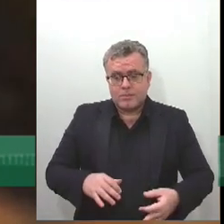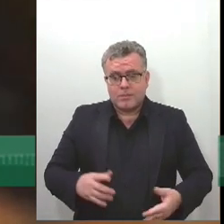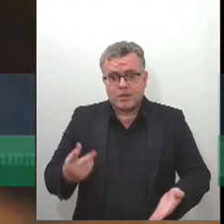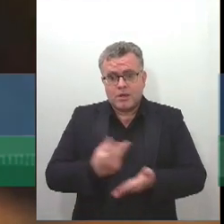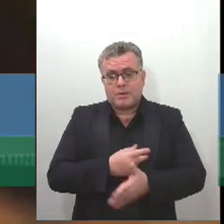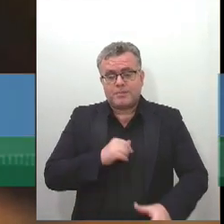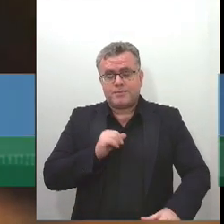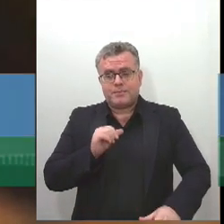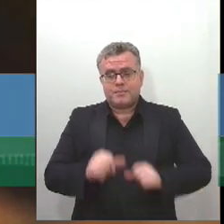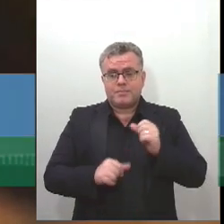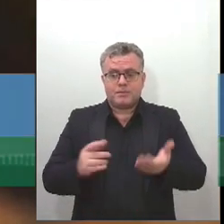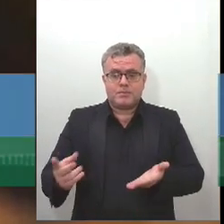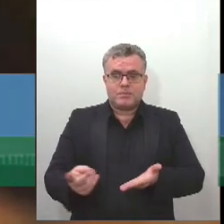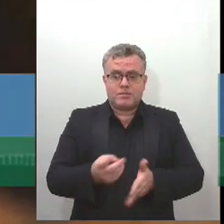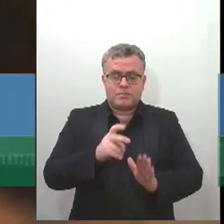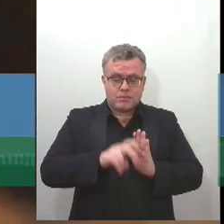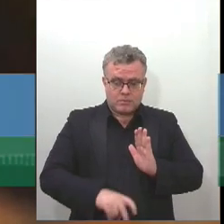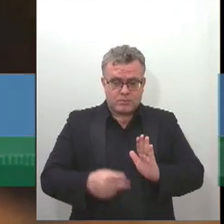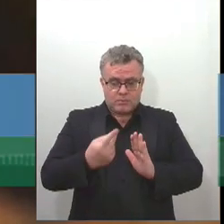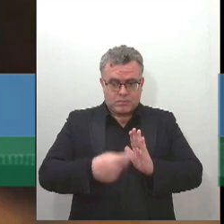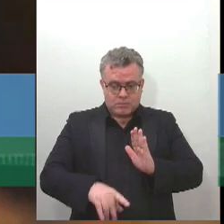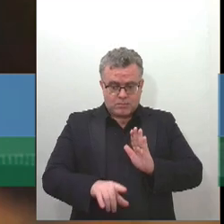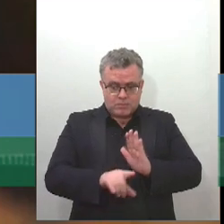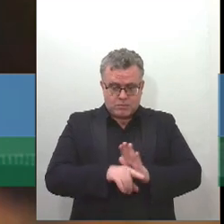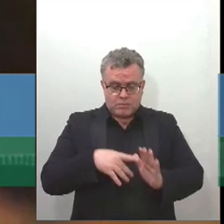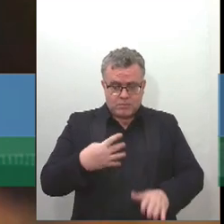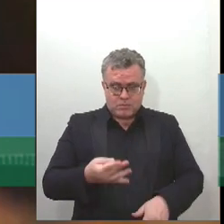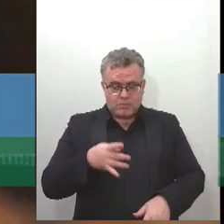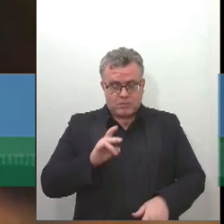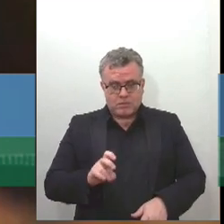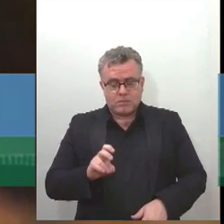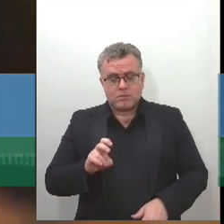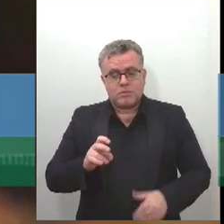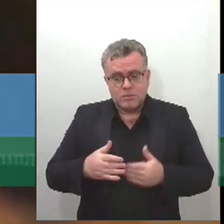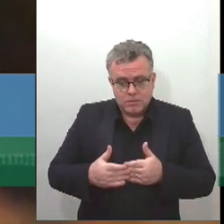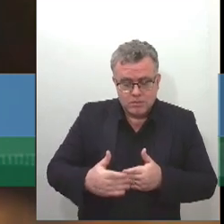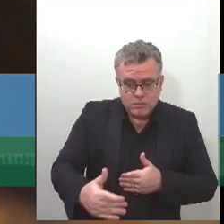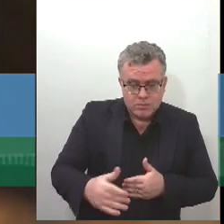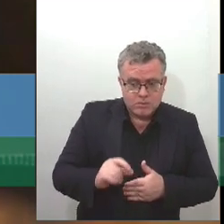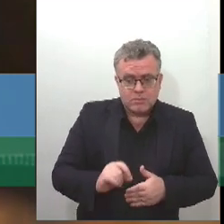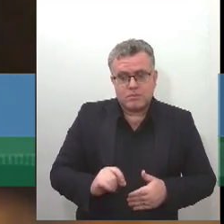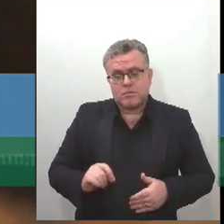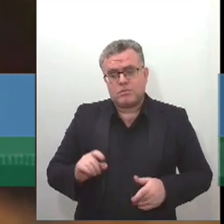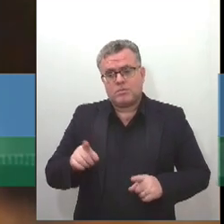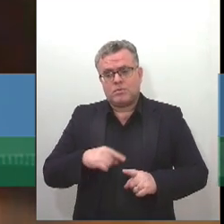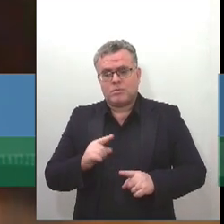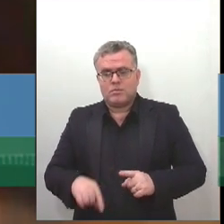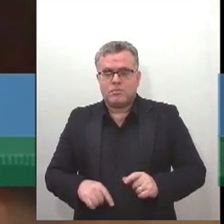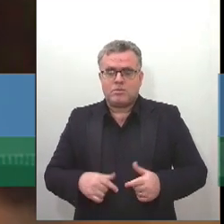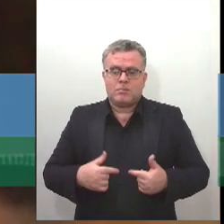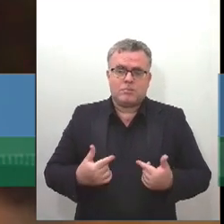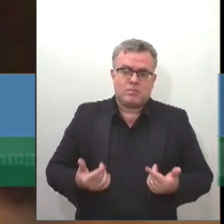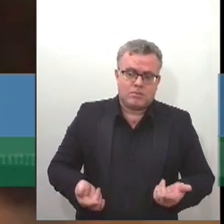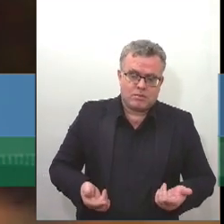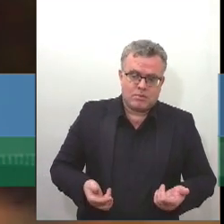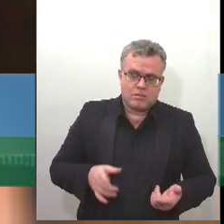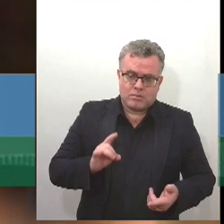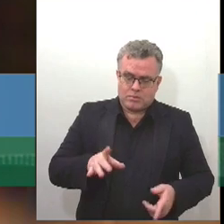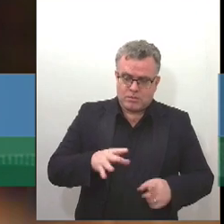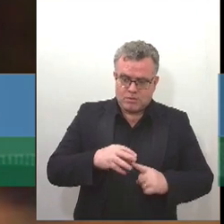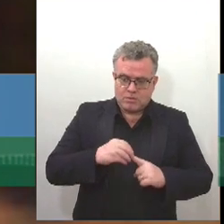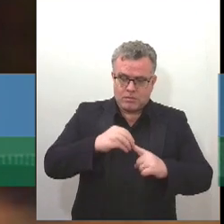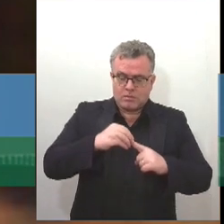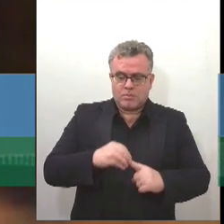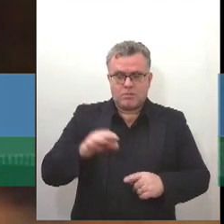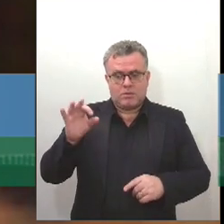com a PEC 45 é que não haveria sessões que haveria apenas uma alíquota nacional